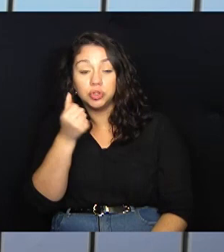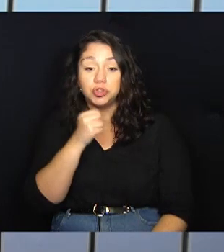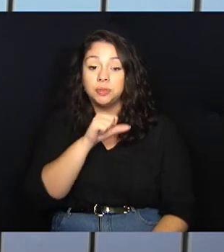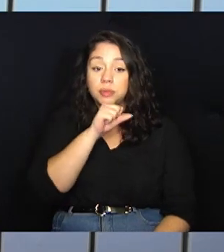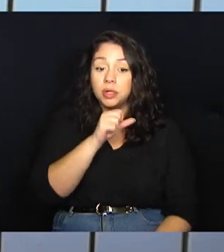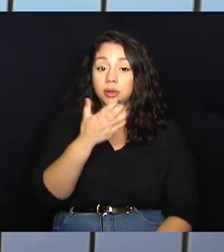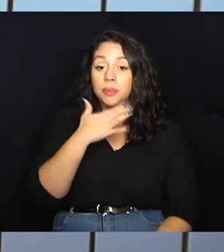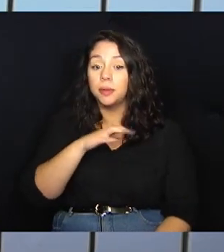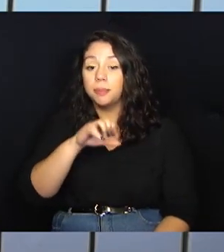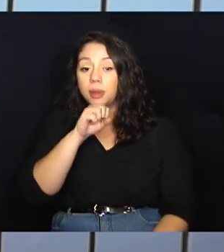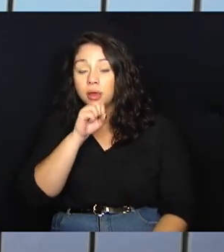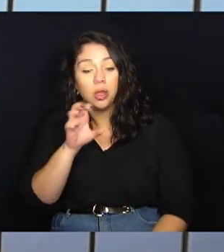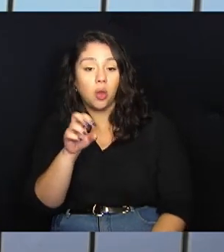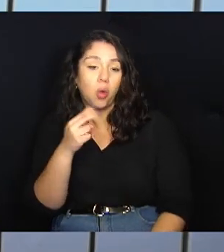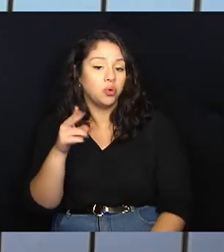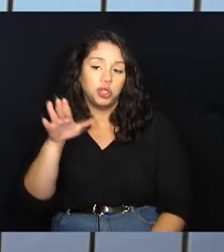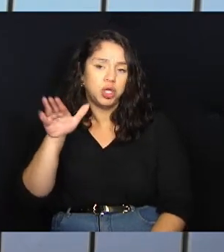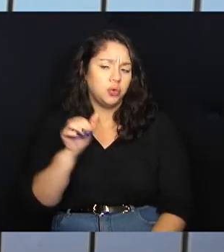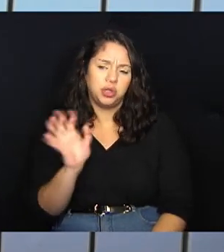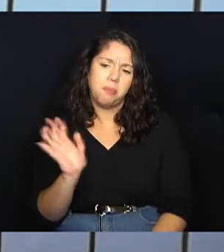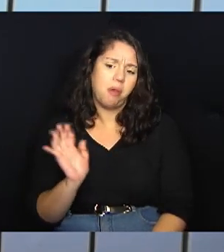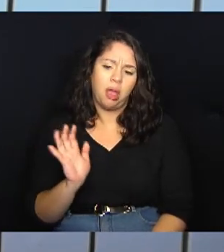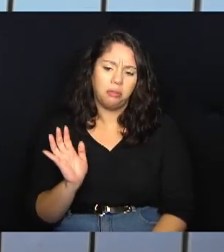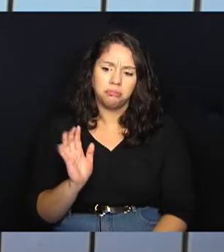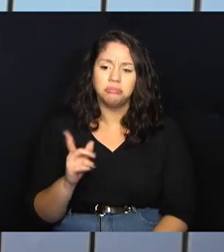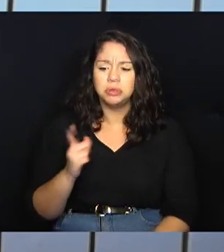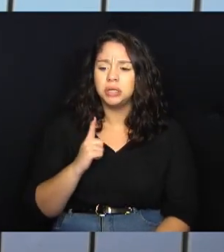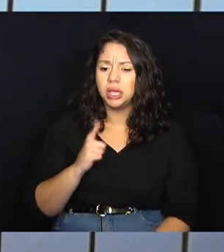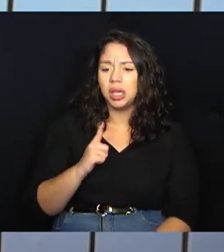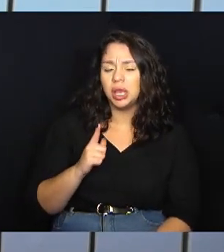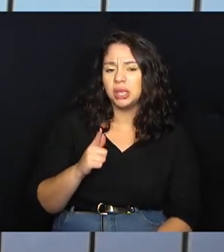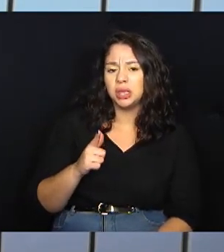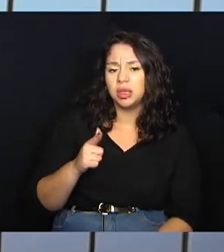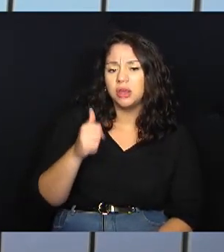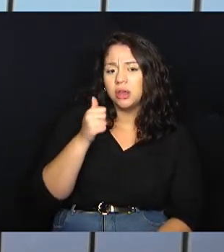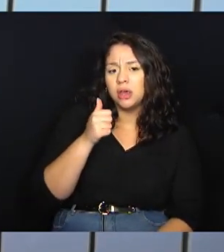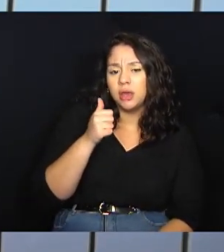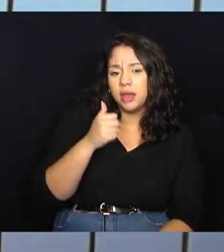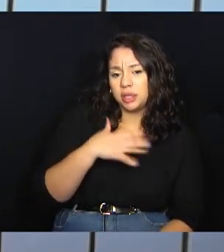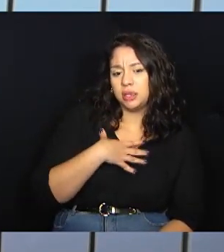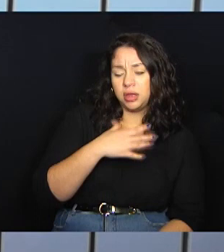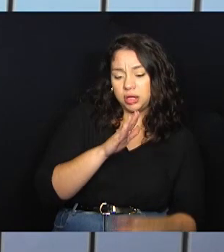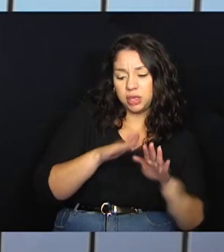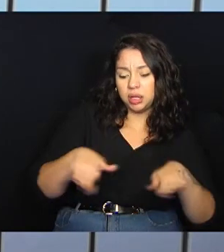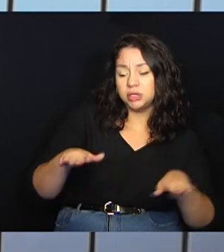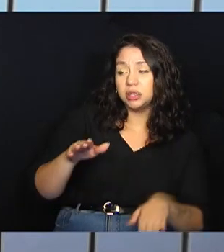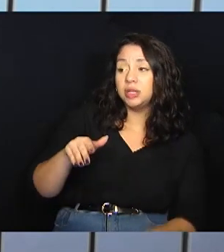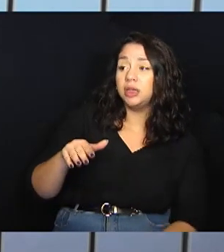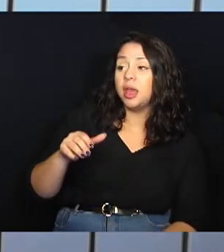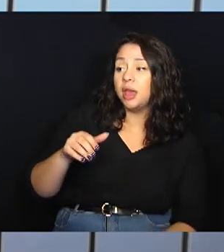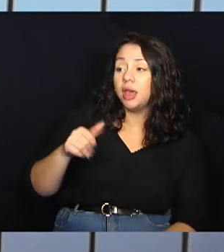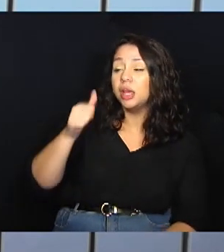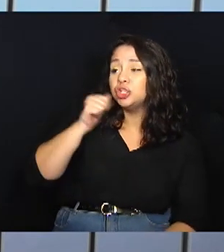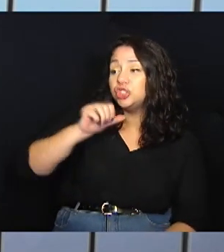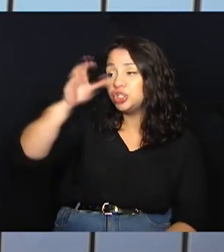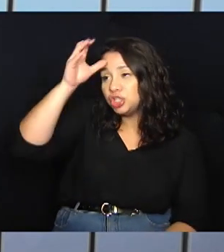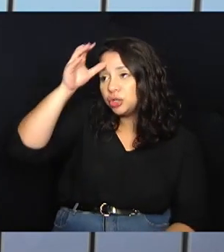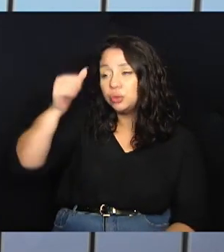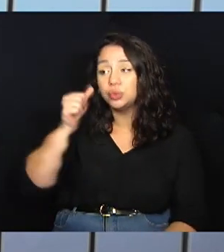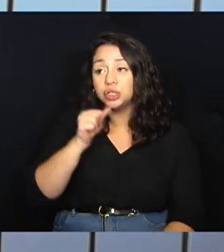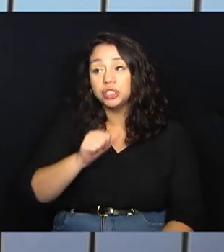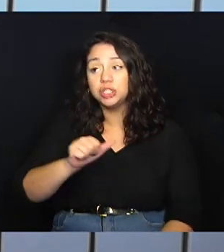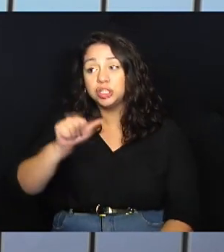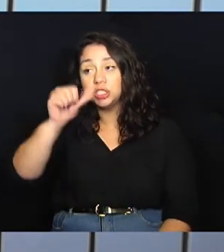mãe ou de não chamar. Tá. Então nós vamos ter crianças que chamam de tio, de tia, e crianças que falam pai, mãe, e às